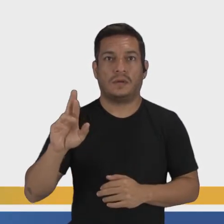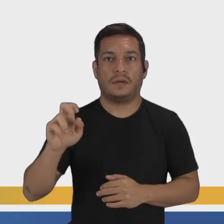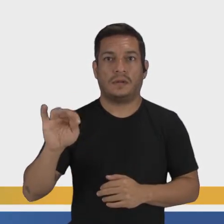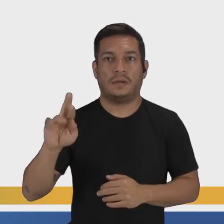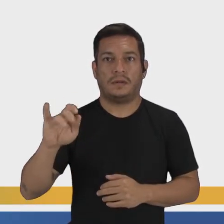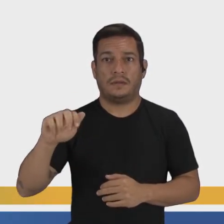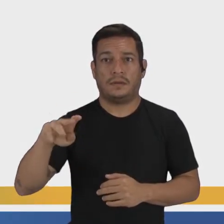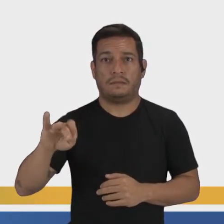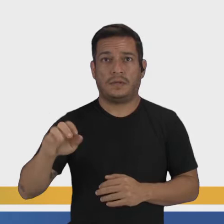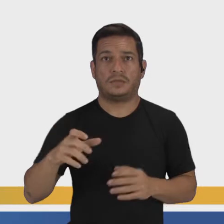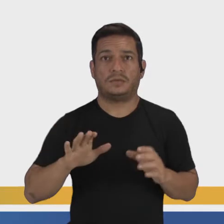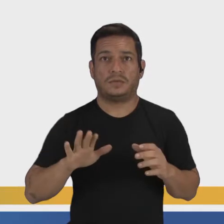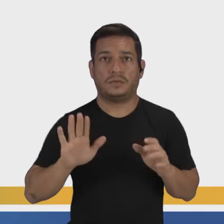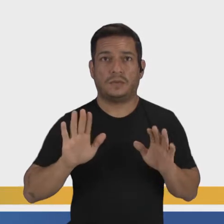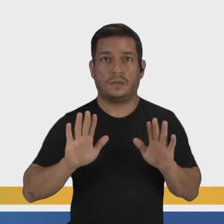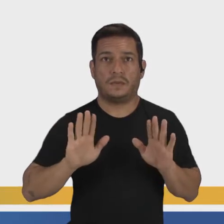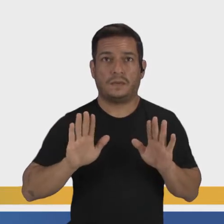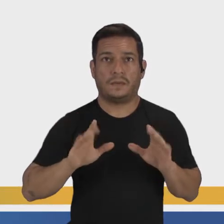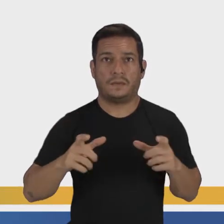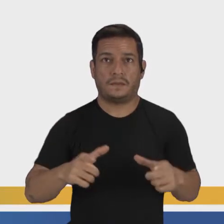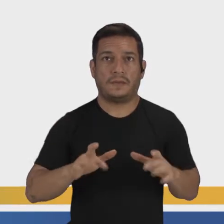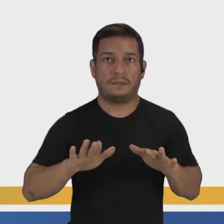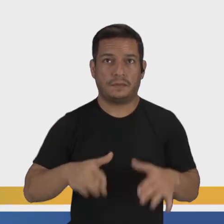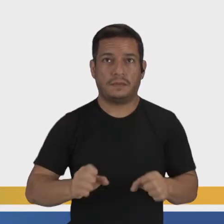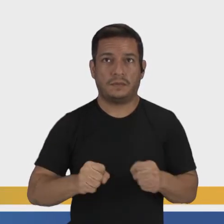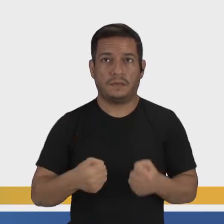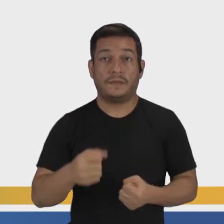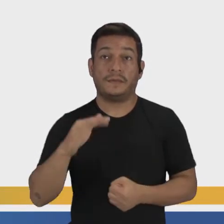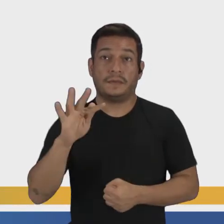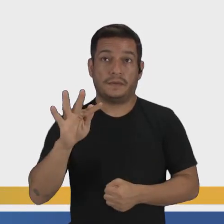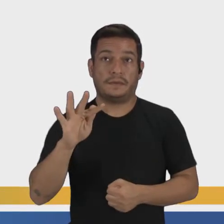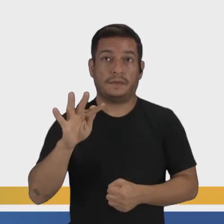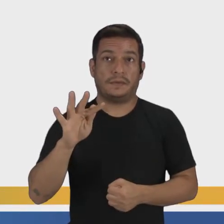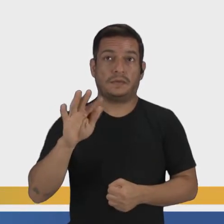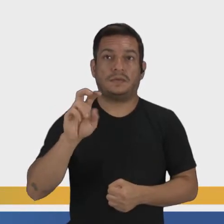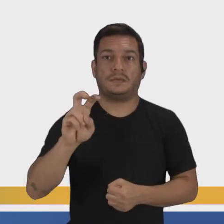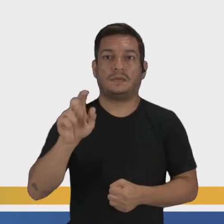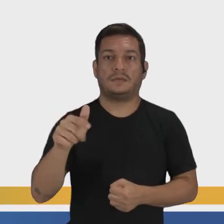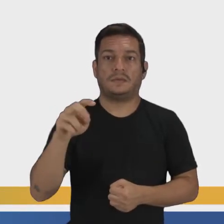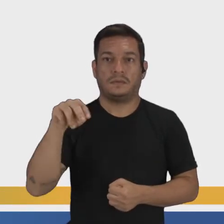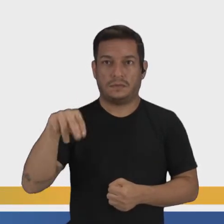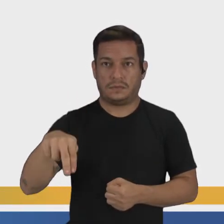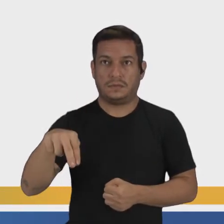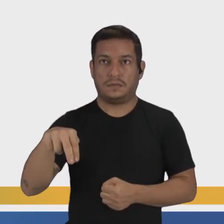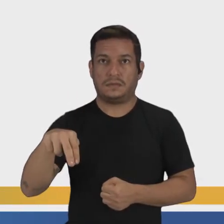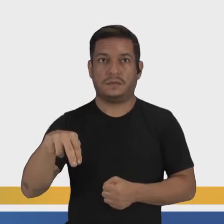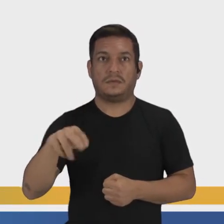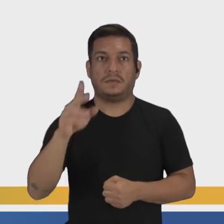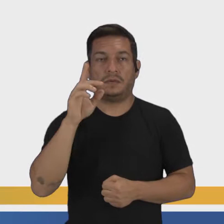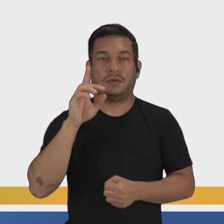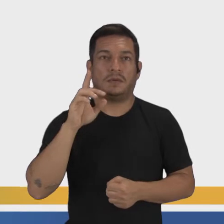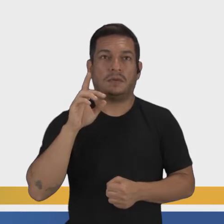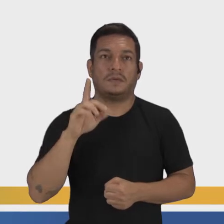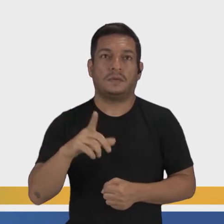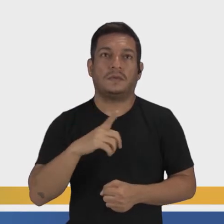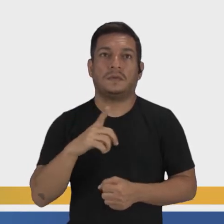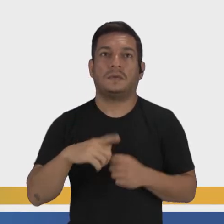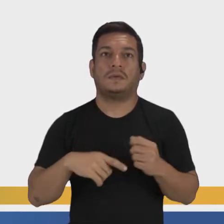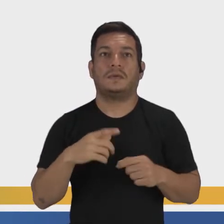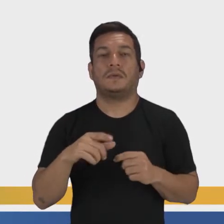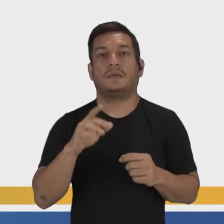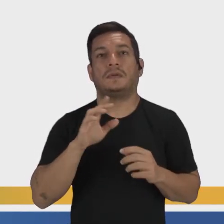sorrateiramente o prato para baixo com uma força F de módulo 5 newtons na direção e